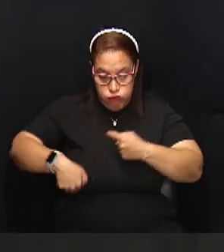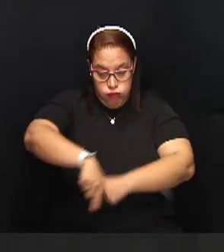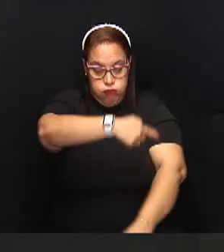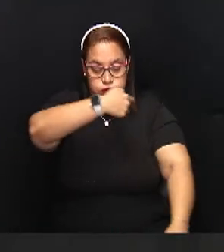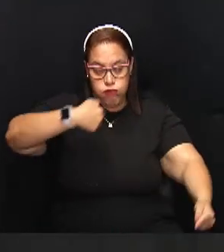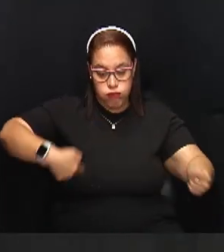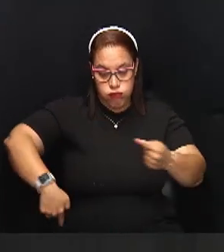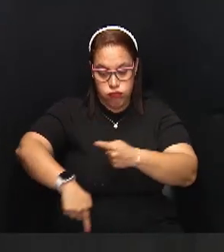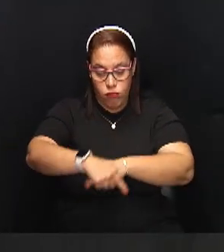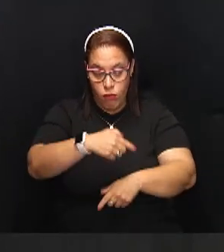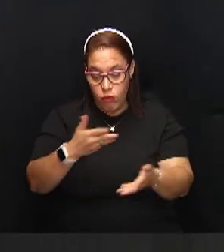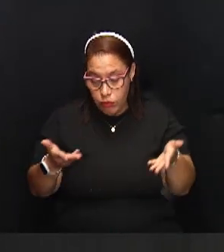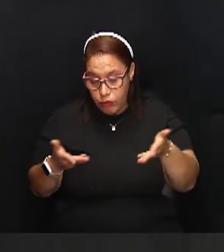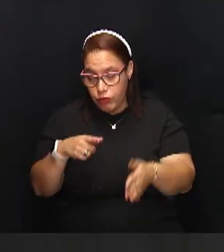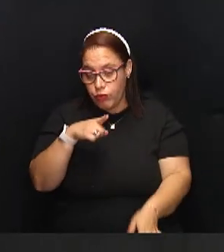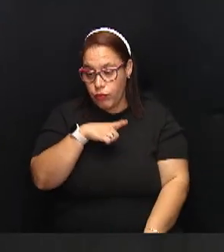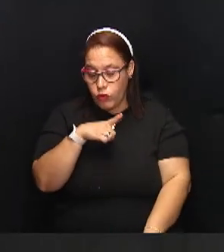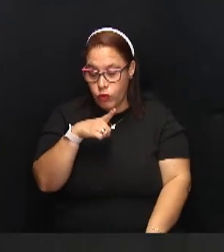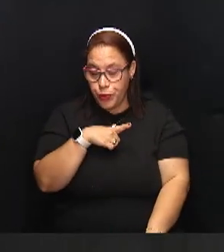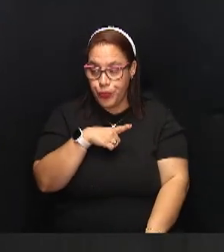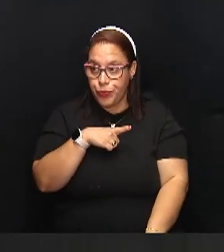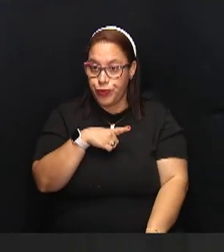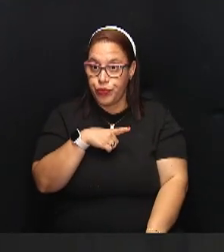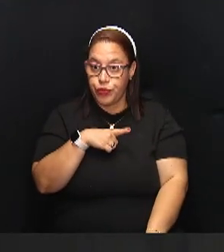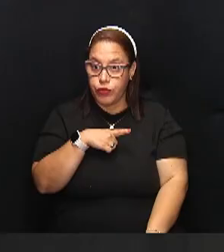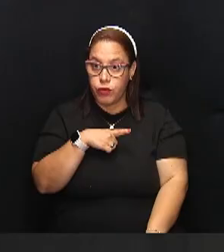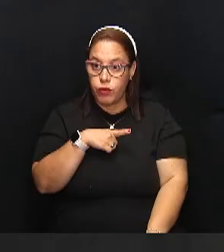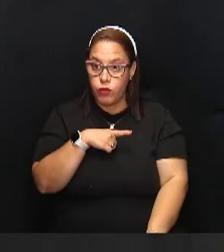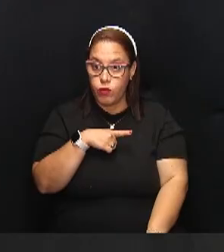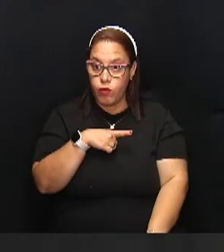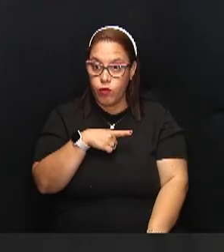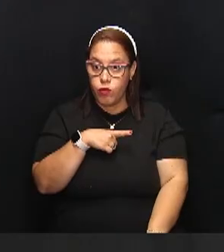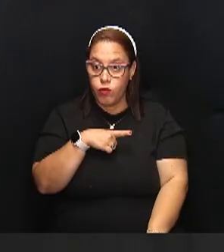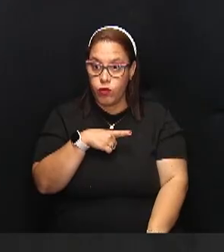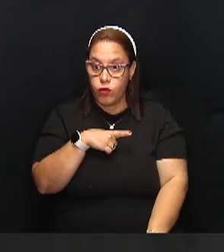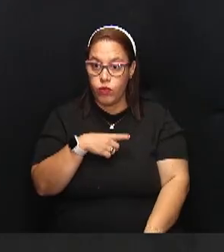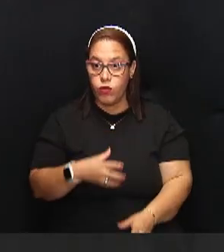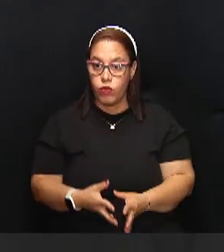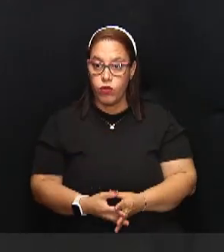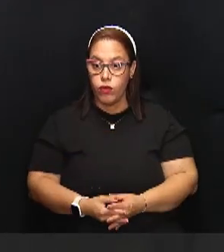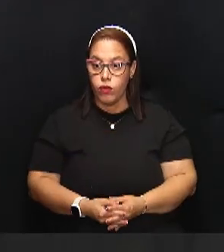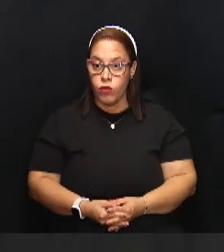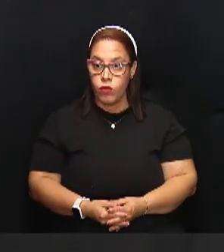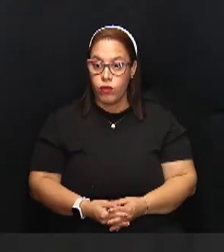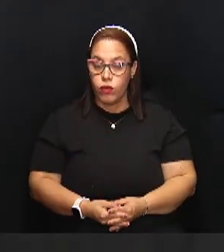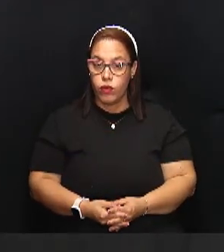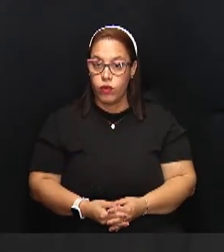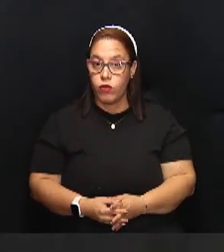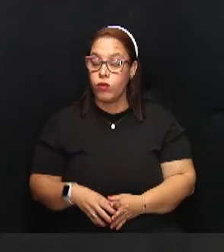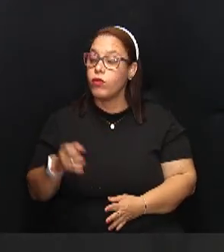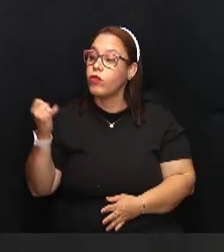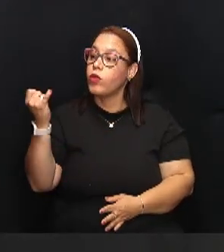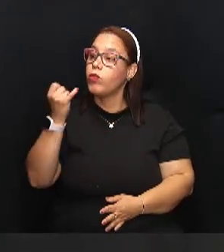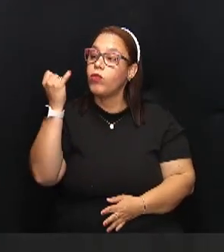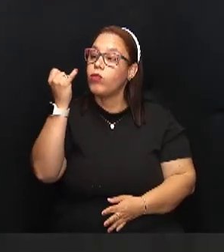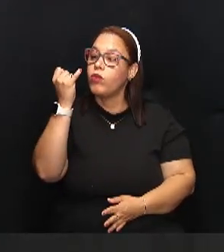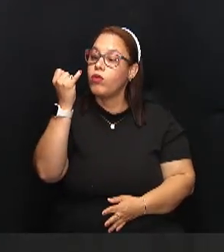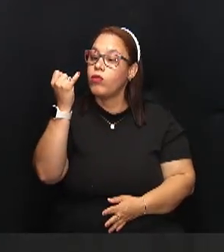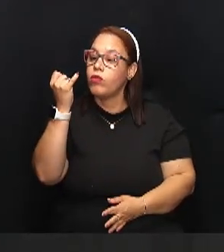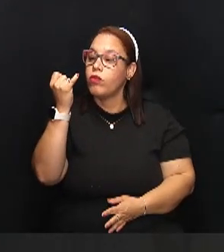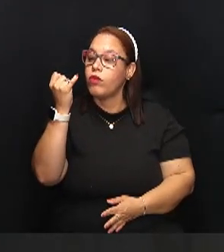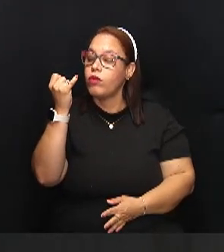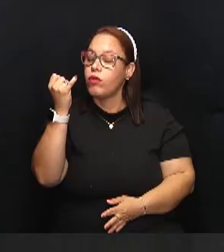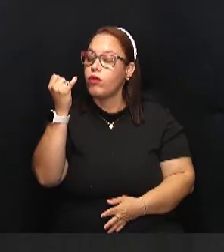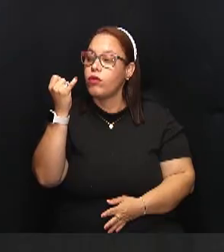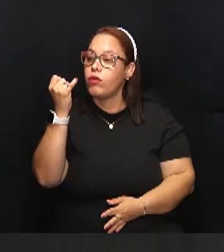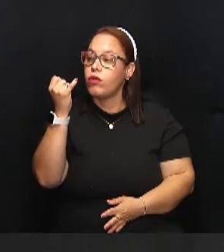Né? Hoje nós temos, né, como algo muito importante, né, e a gente teve